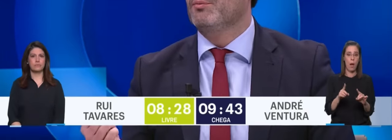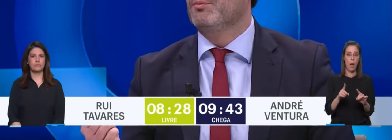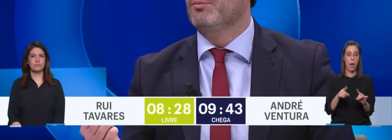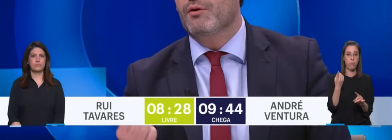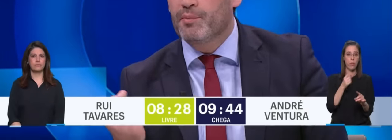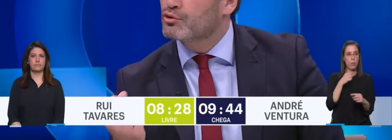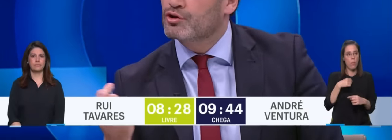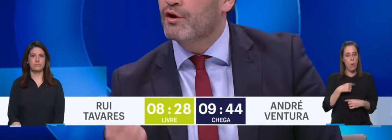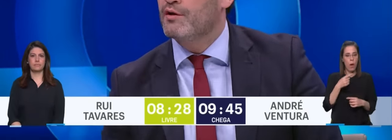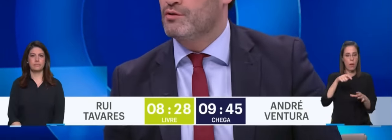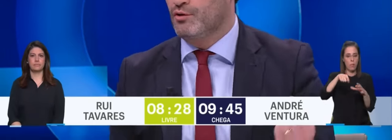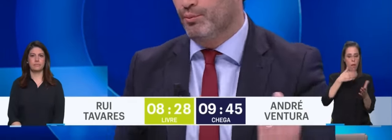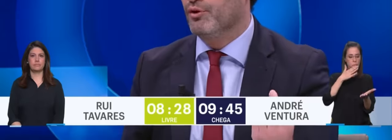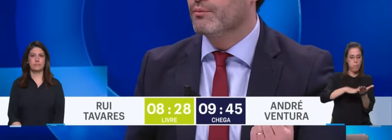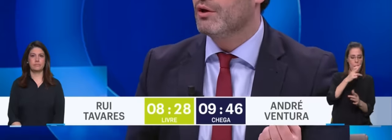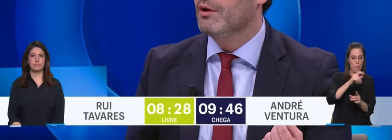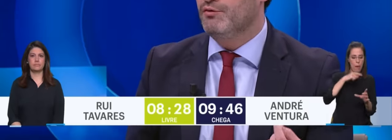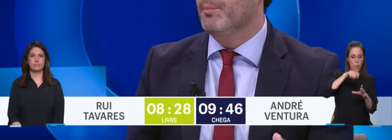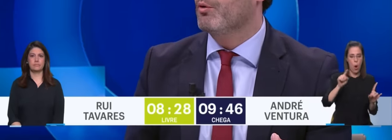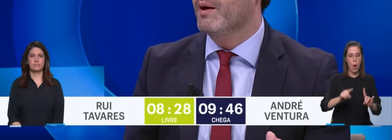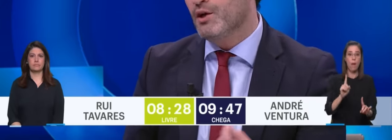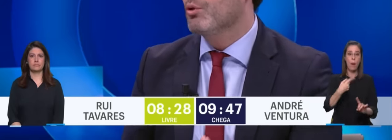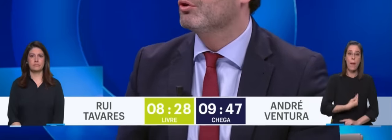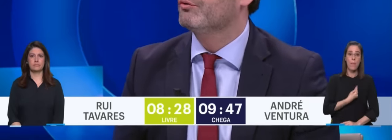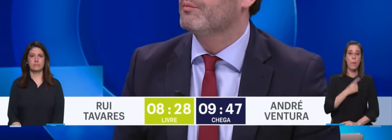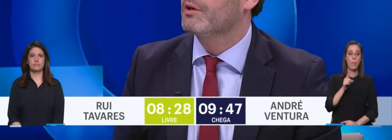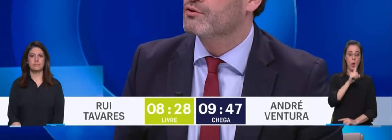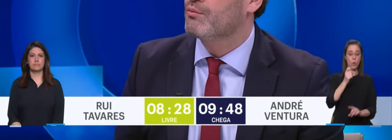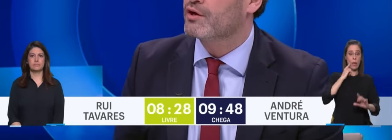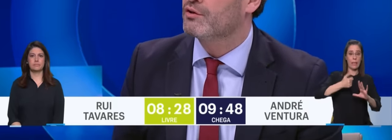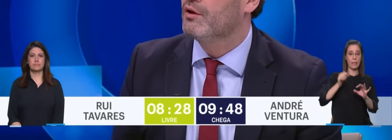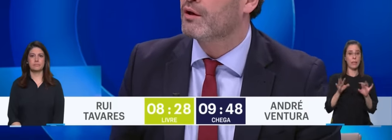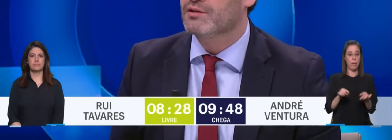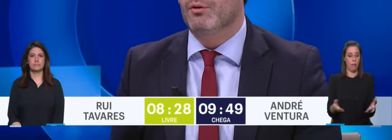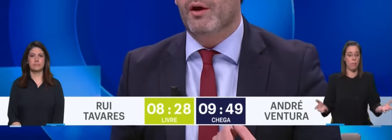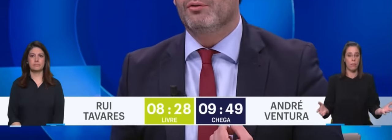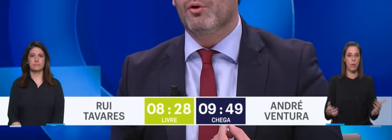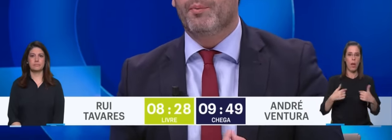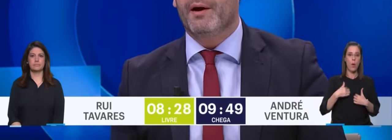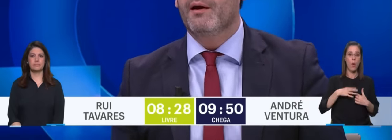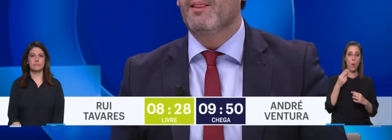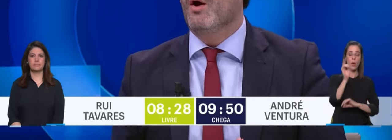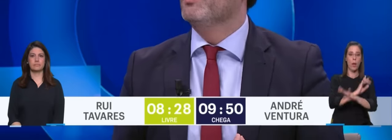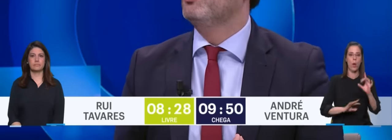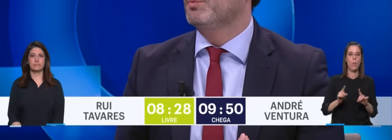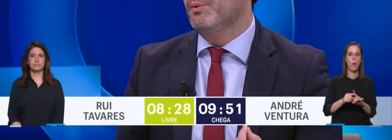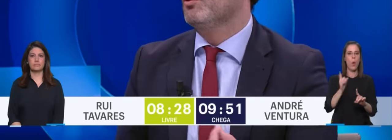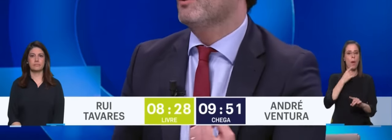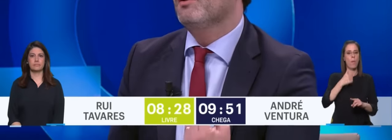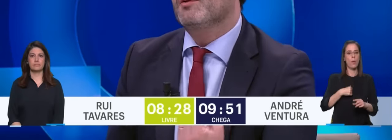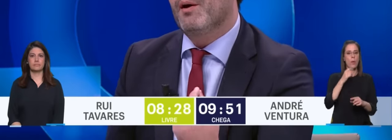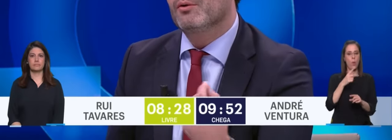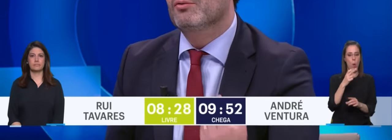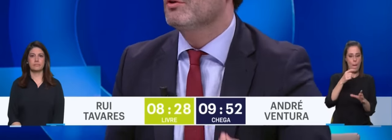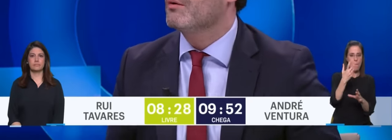meter se podemos usar a colher de pau nos restaurantes ou se não podemos Devia preocuparse era com questões fundamentais como esta quer dizer eu quero a união europeia não é para nos dizer se podemos